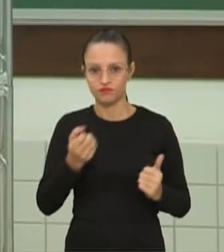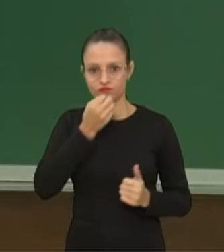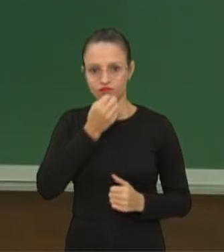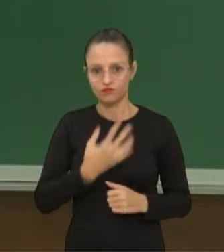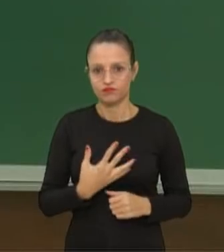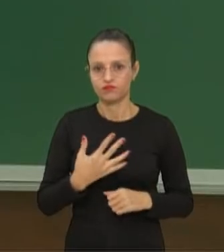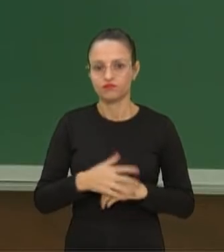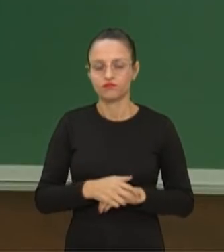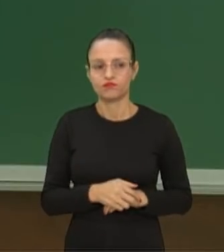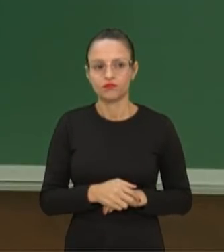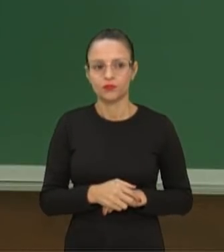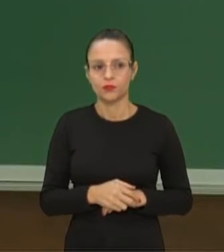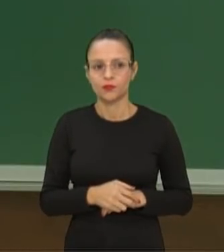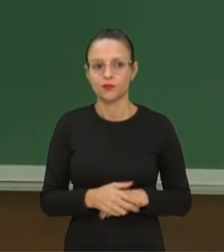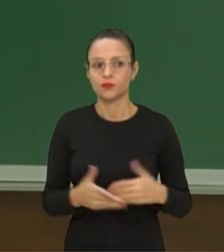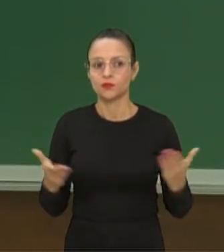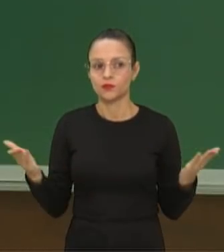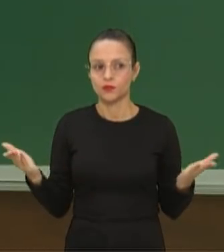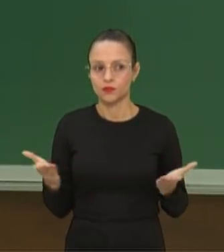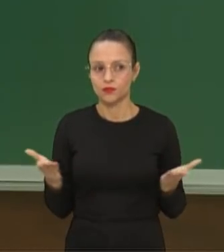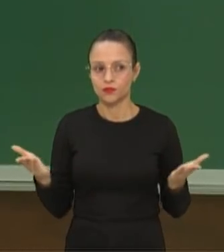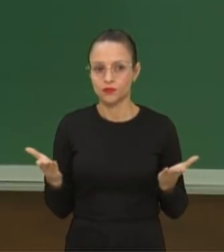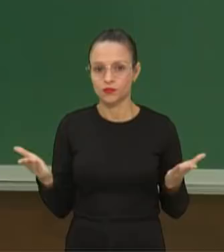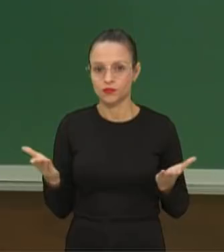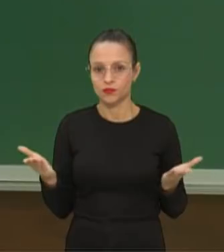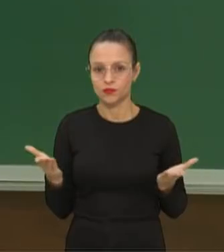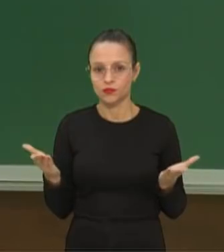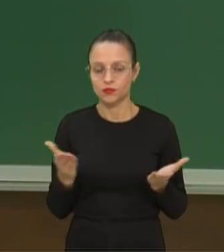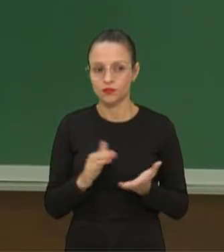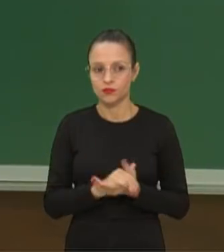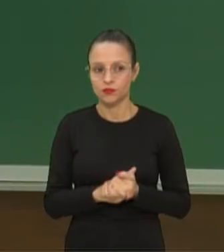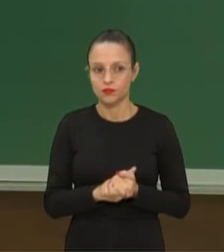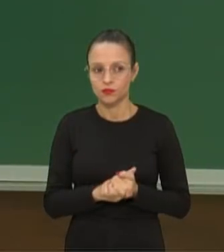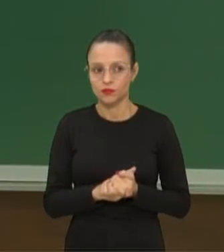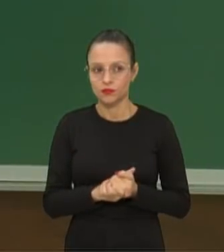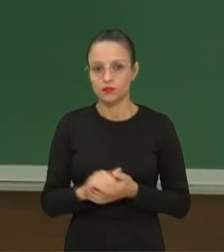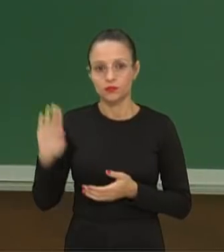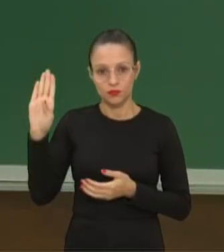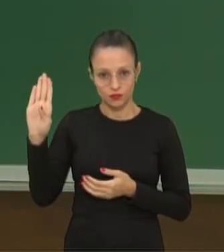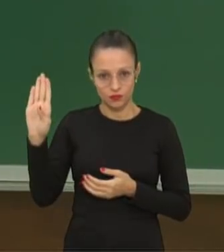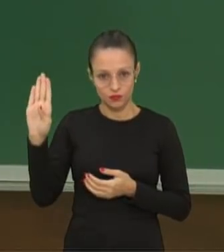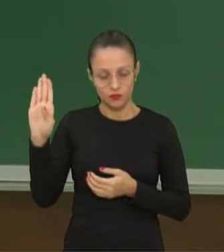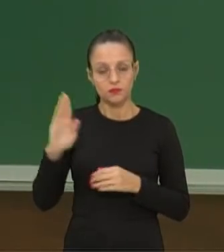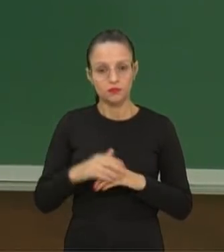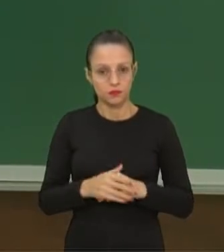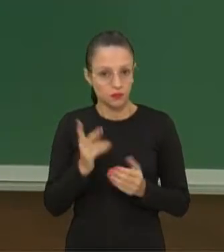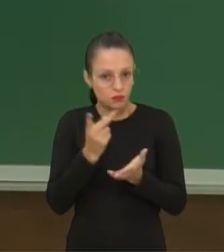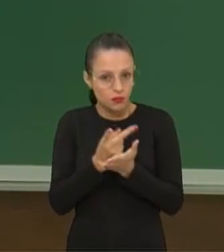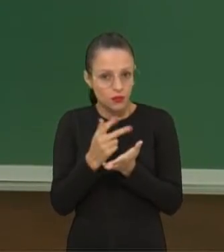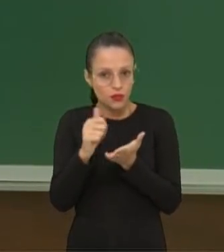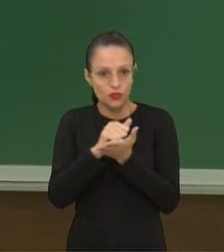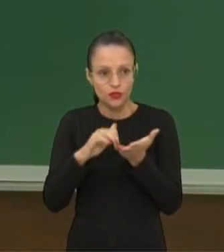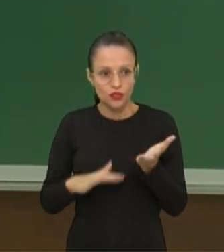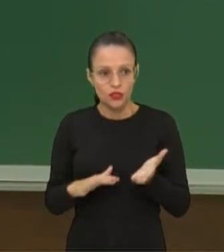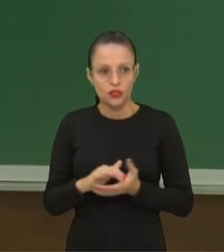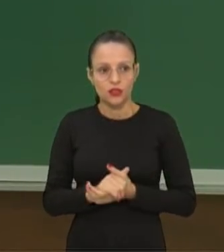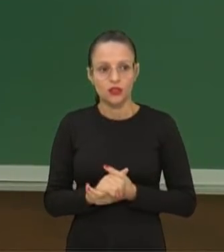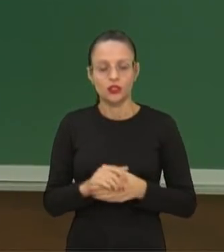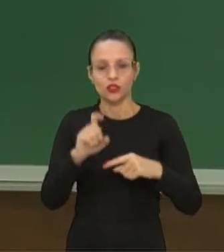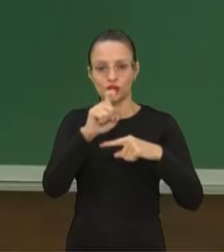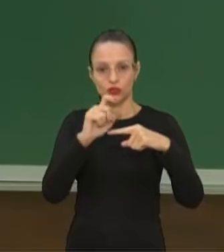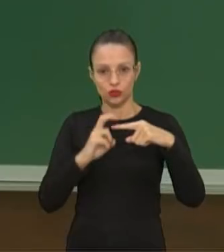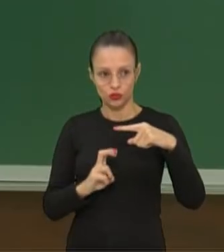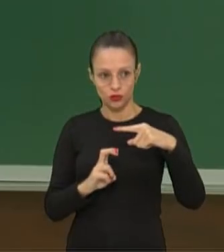bom? Agora, nós vamos fazer a letra B desse mesmo exercício. X